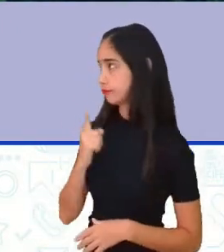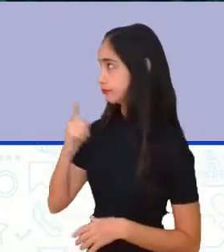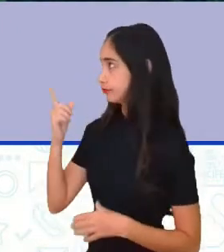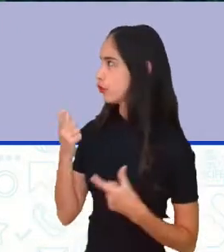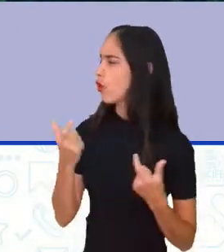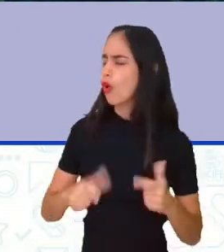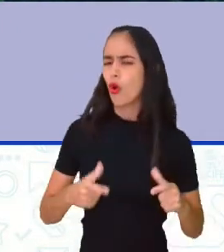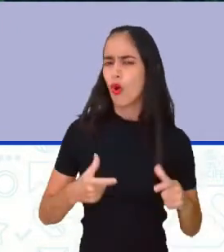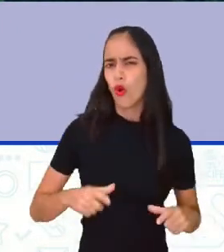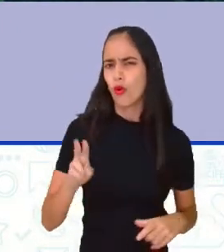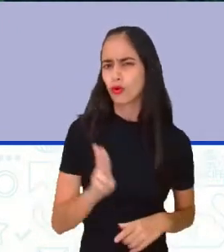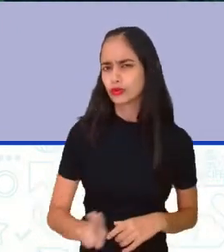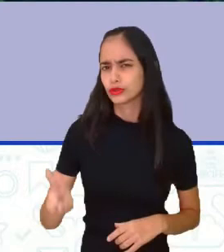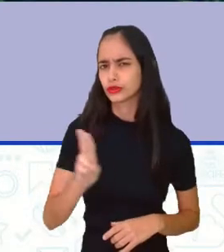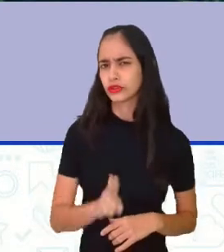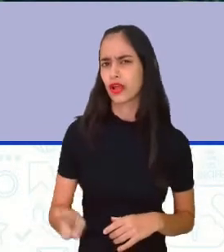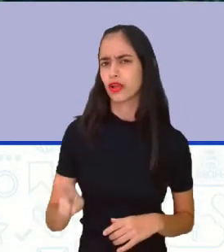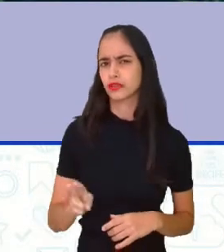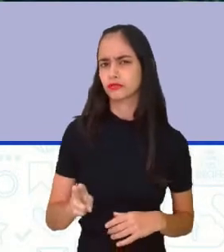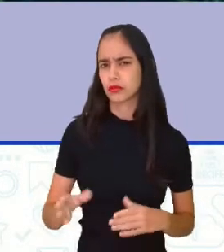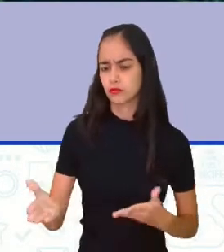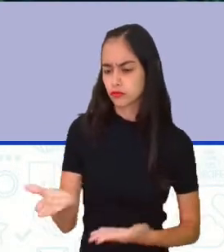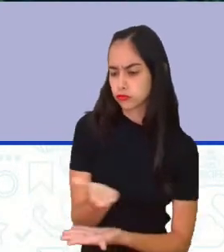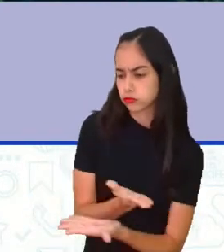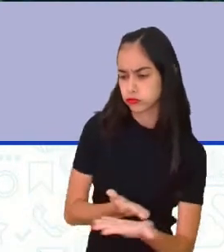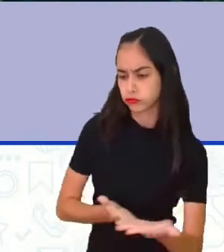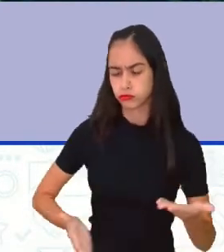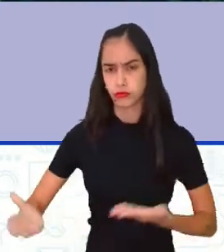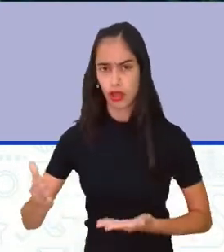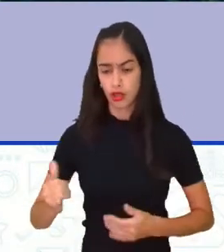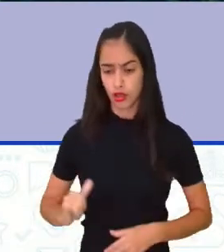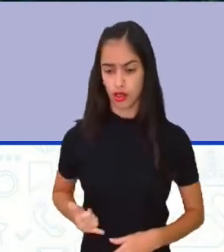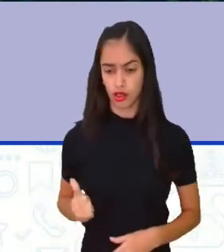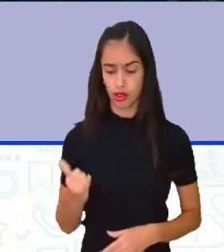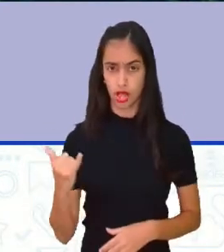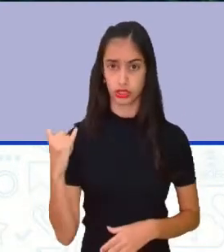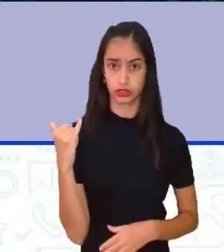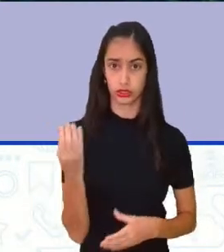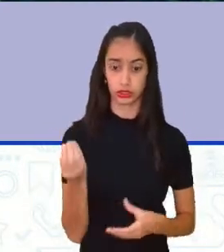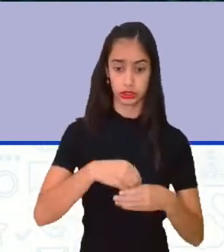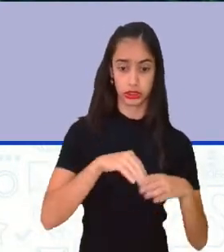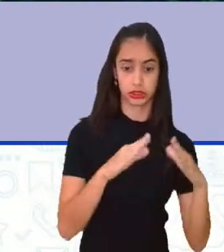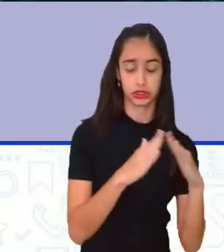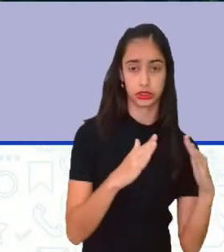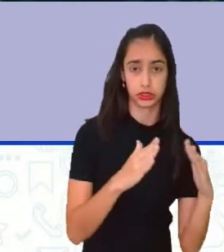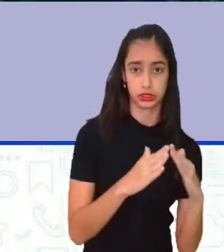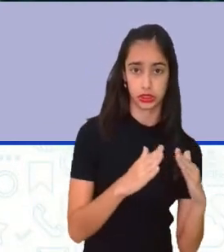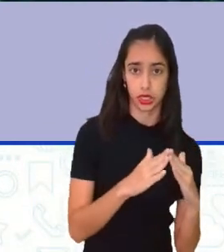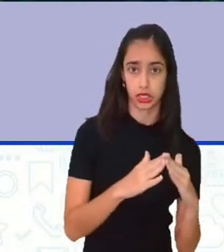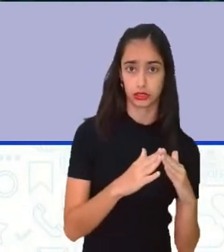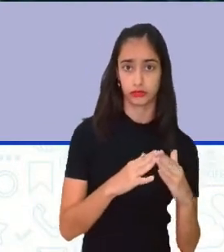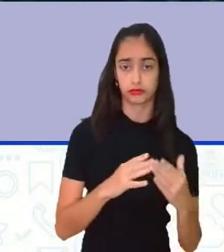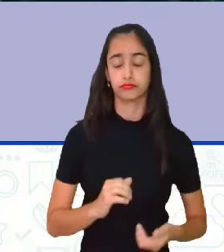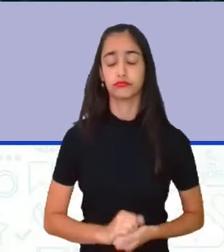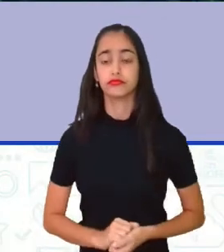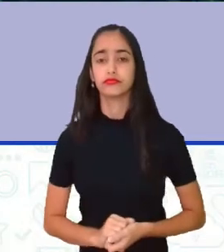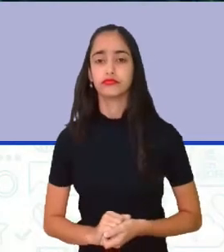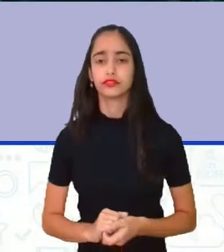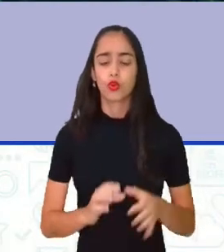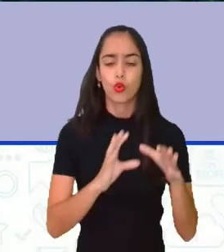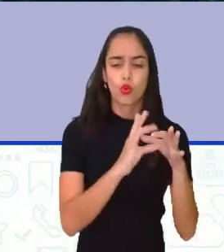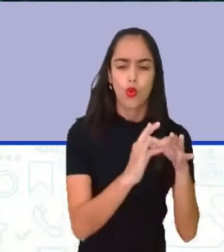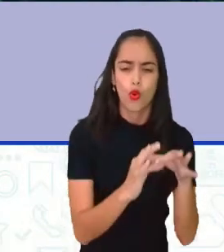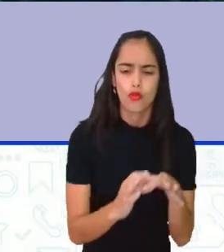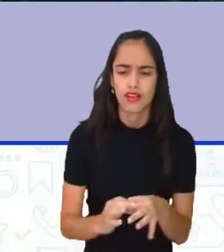Para a distribuição da energia elétrica em residências e indústrias, conectando diversos dispositivos